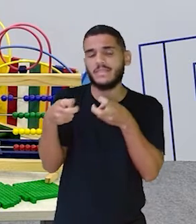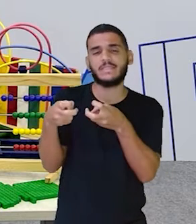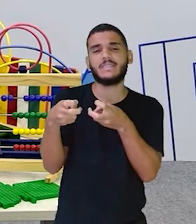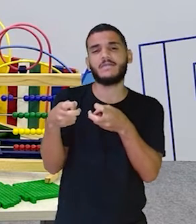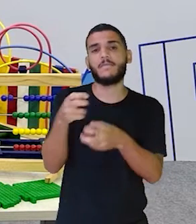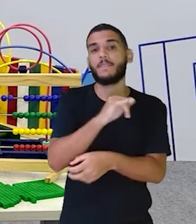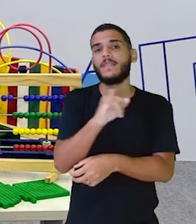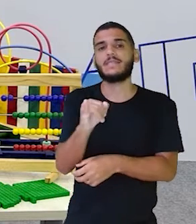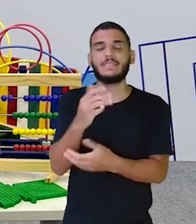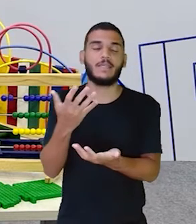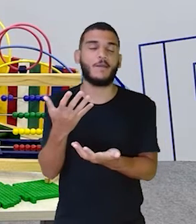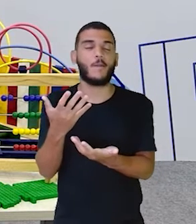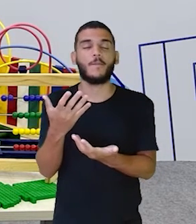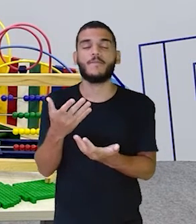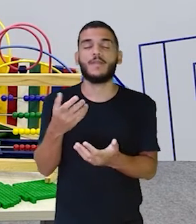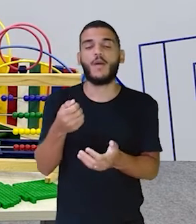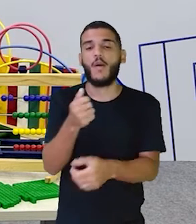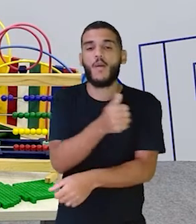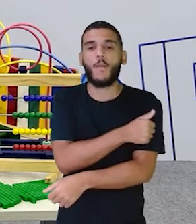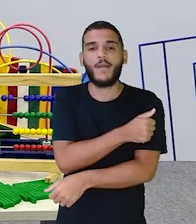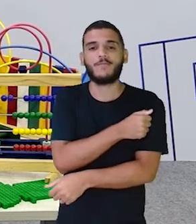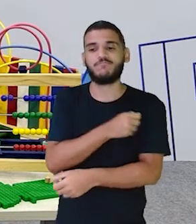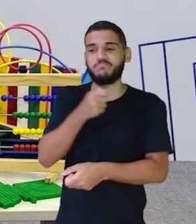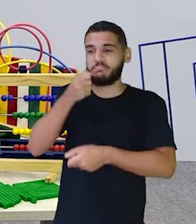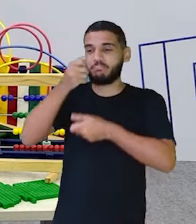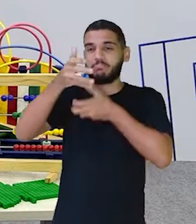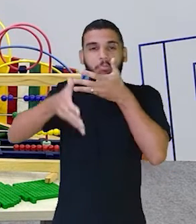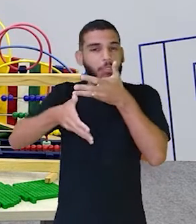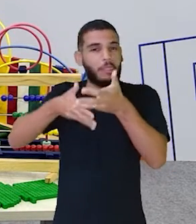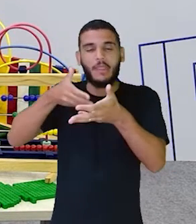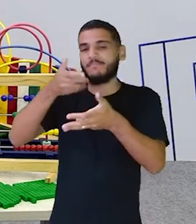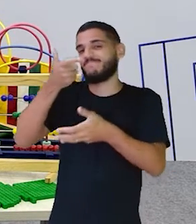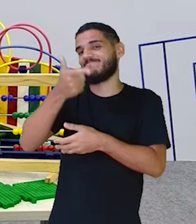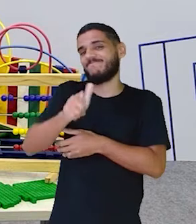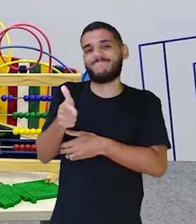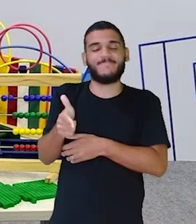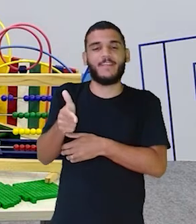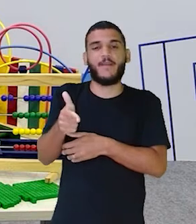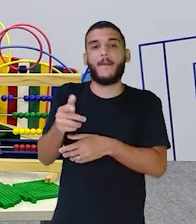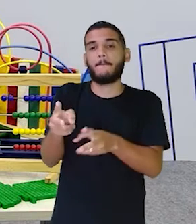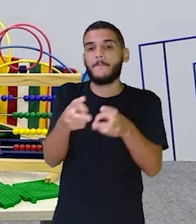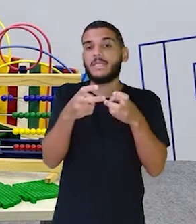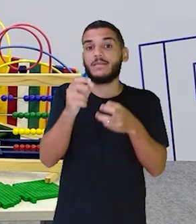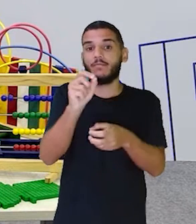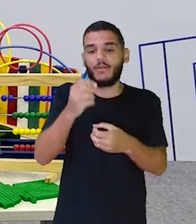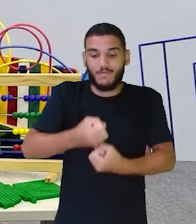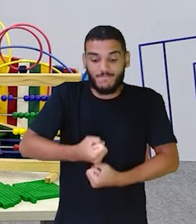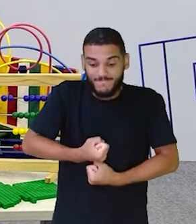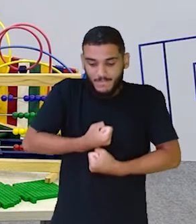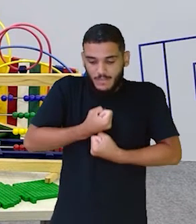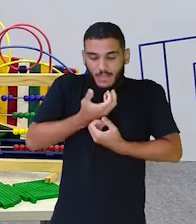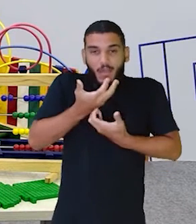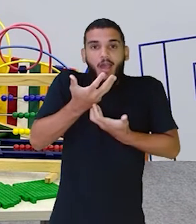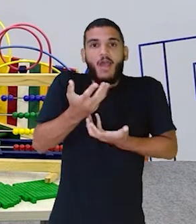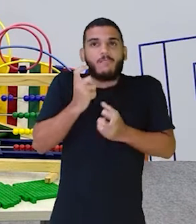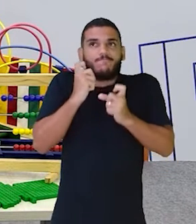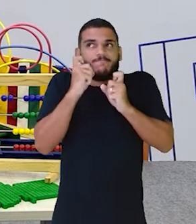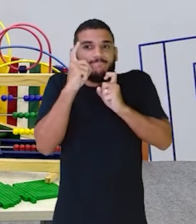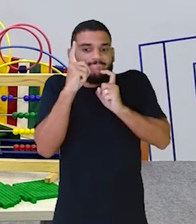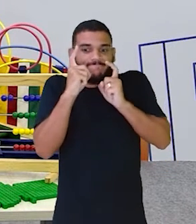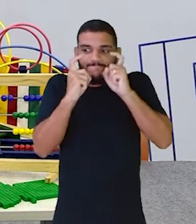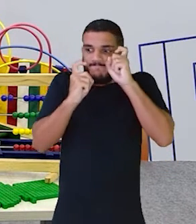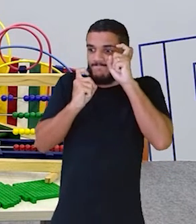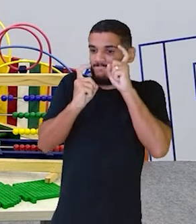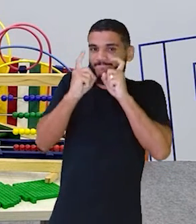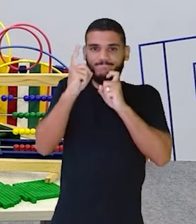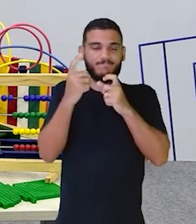não for oralizado, você vai perceber com essa mediação a expressão, porque ele fala muito pela expressão.